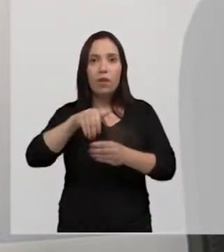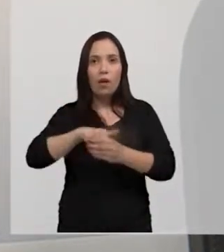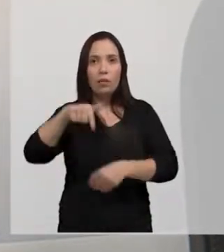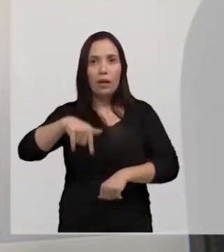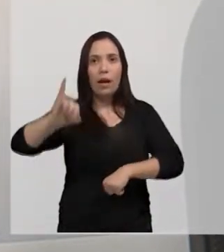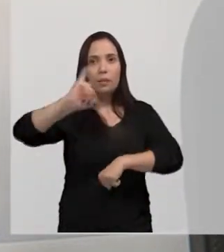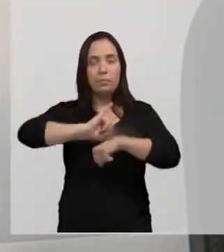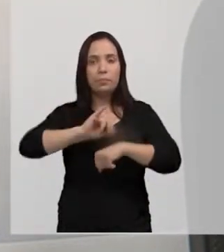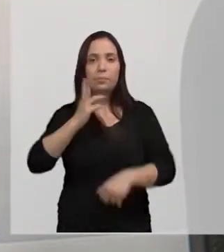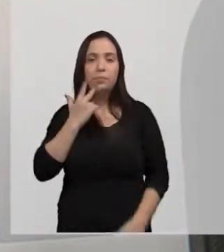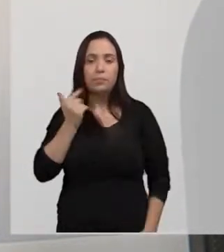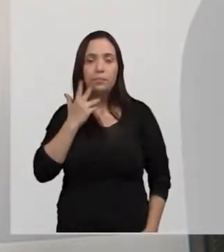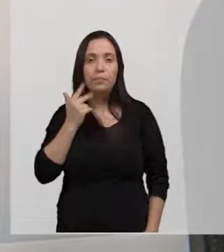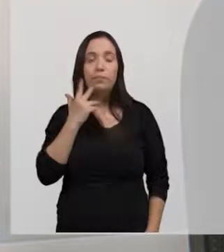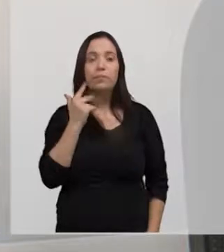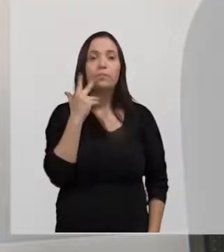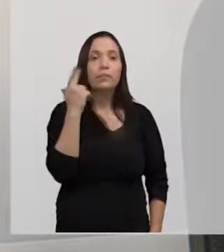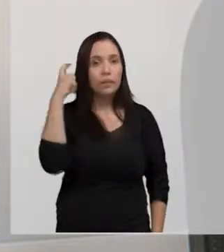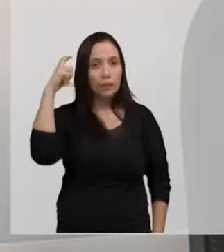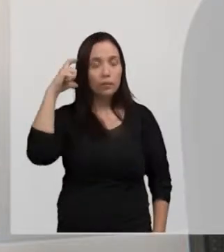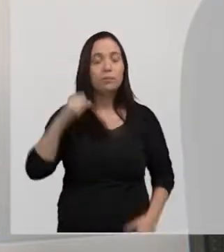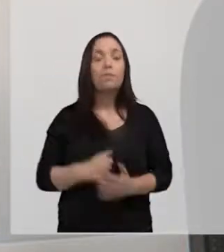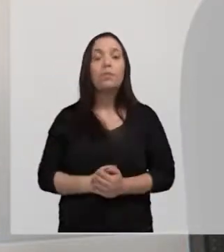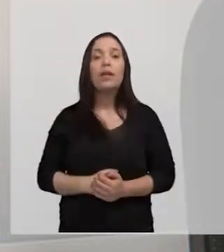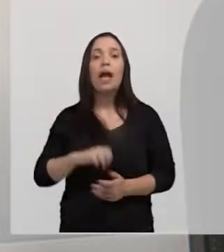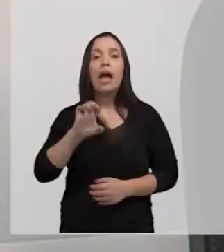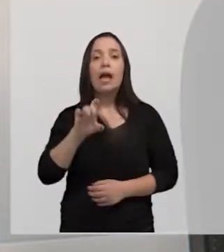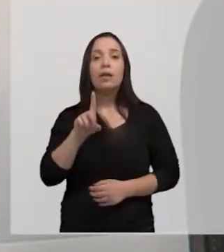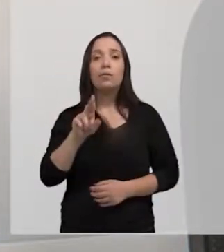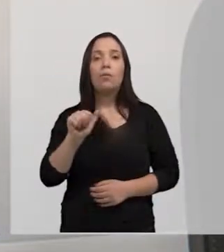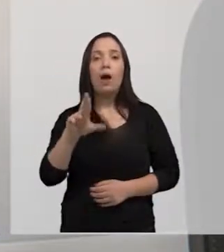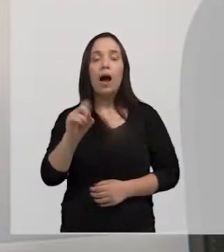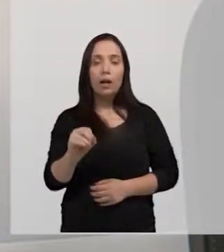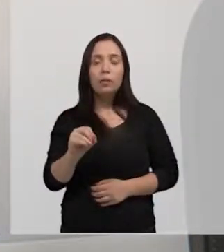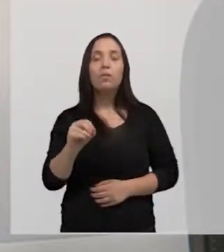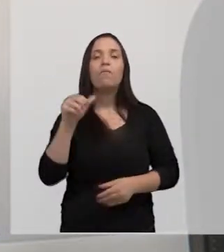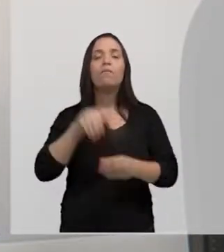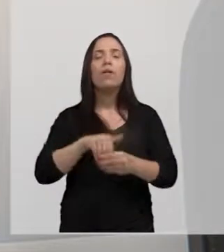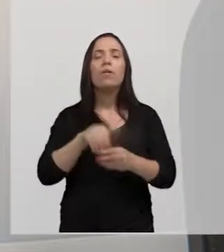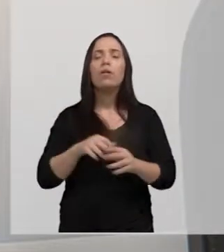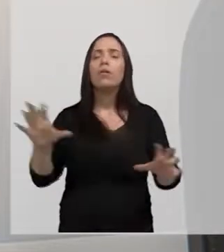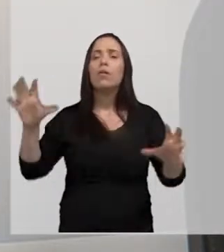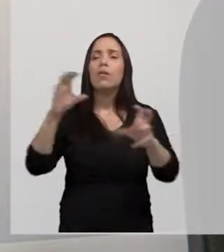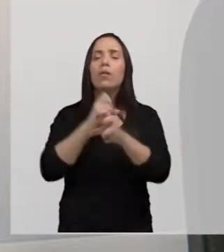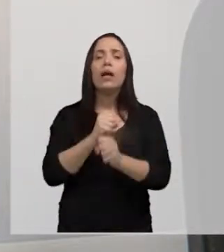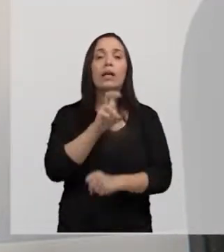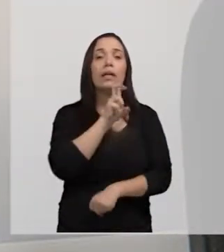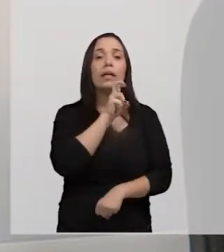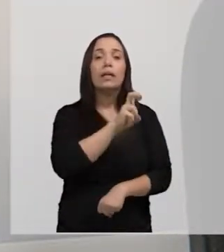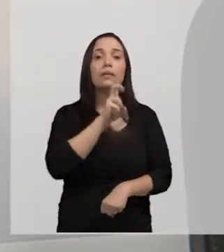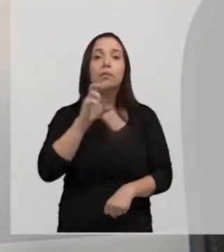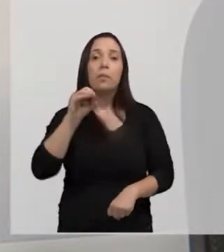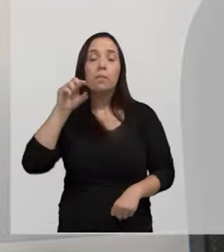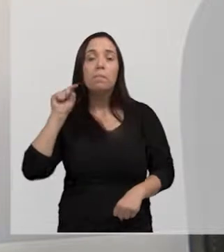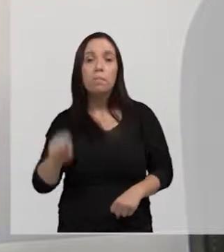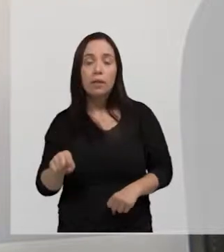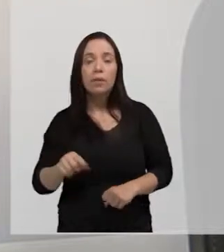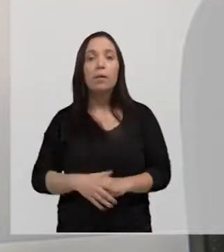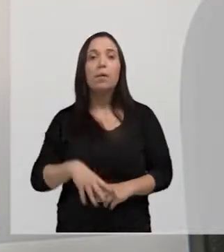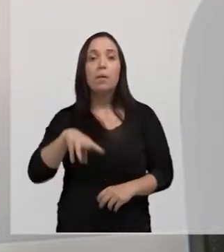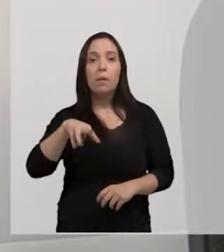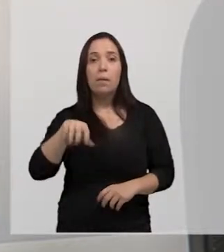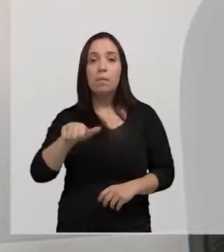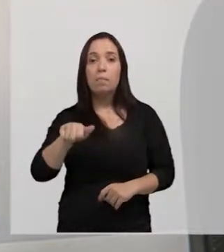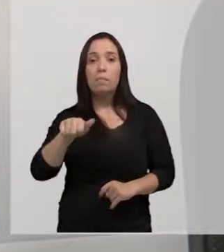capital. O próprio Eduardo Girão teve algo em torno de próximo de 550 mil votos. A